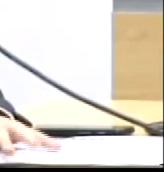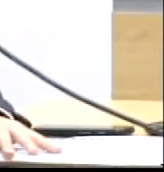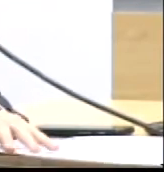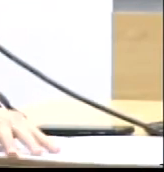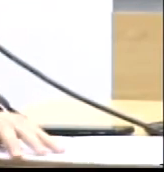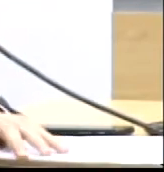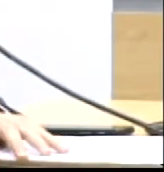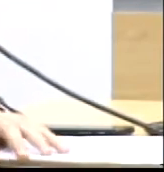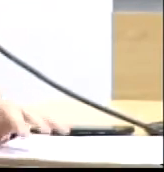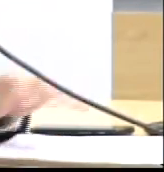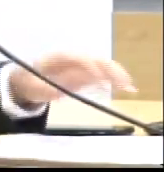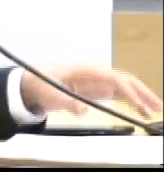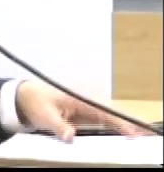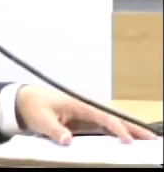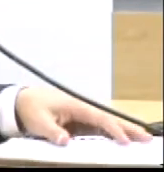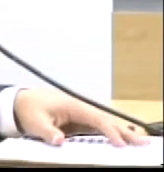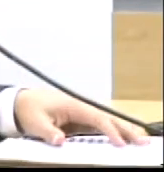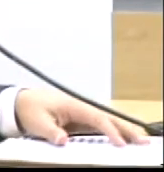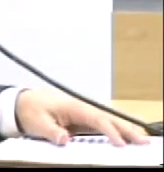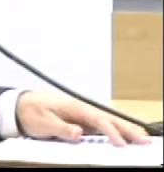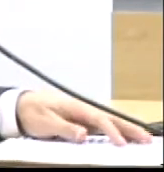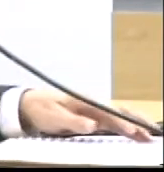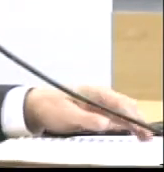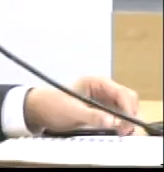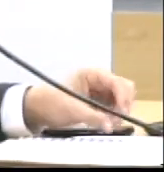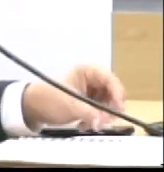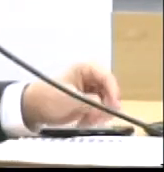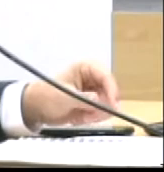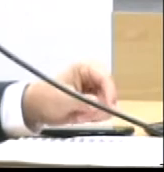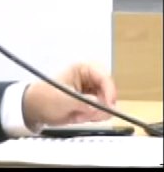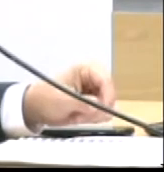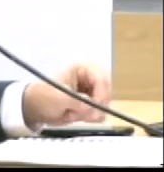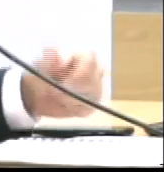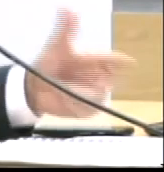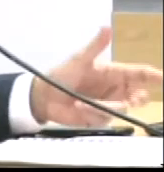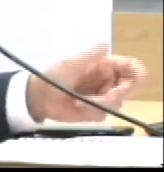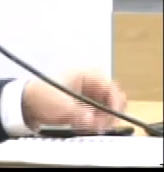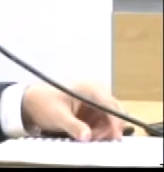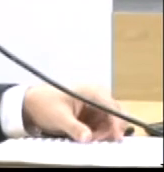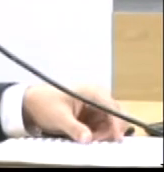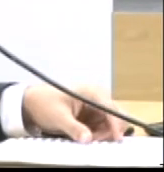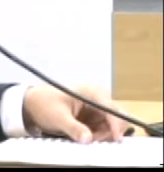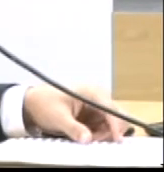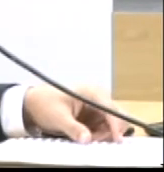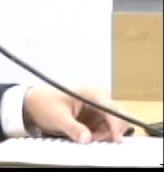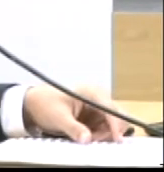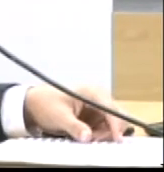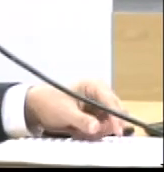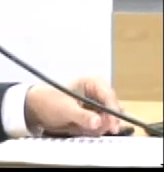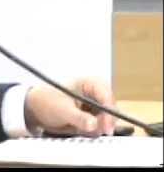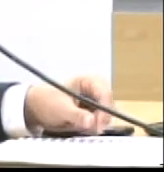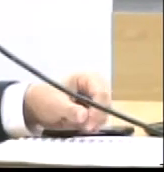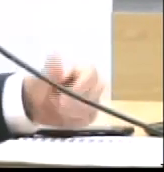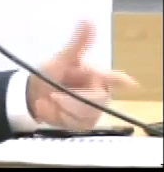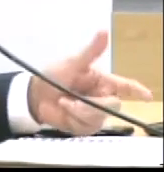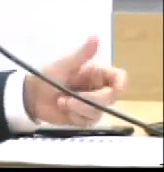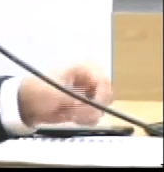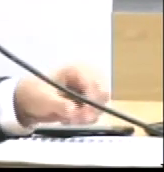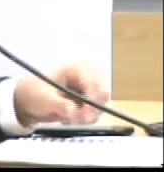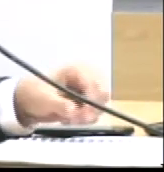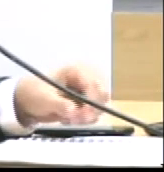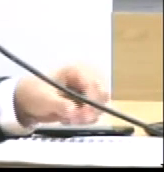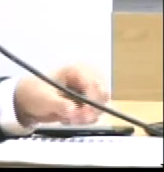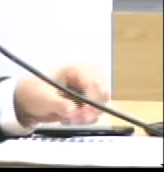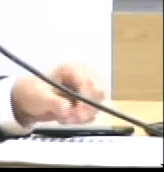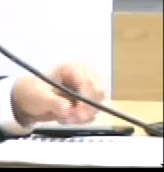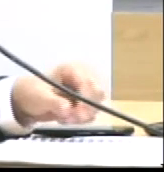infelizmente, devido, eu acabei comunicando alguma das pessoas que estão envolvidas nesse projeto, a pessoa que eu estou,